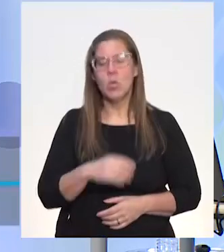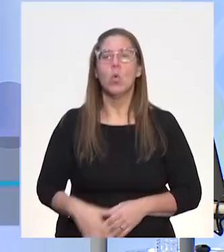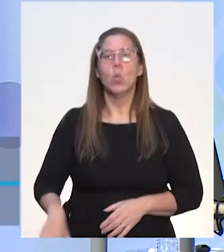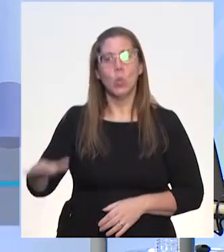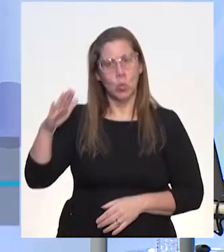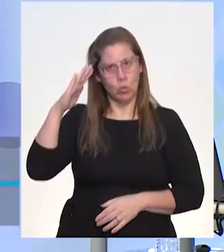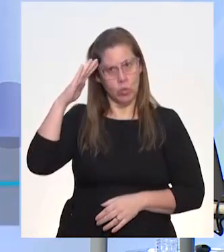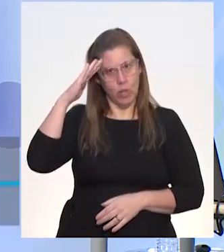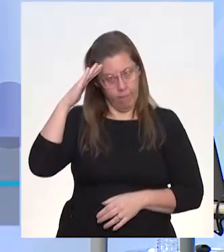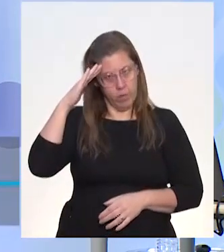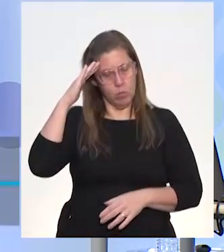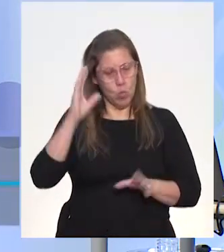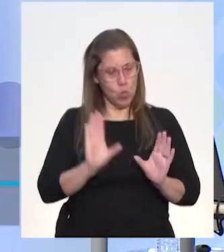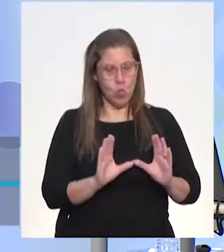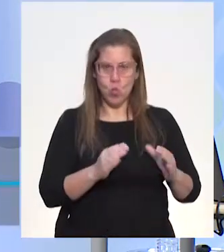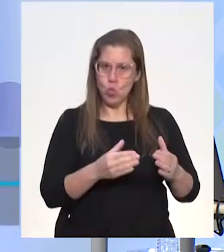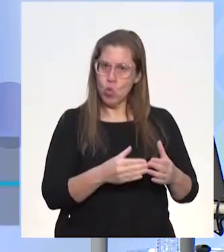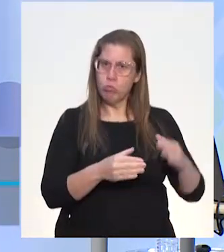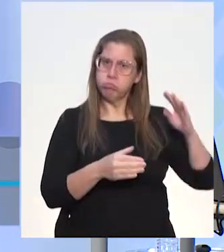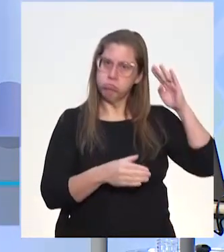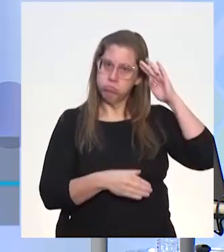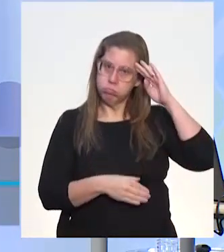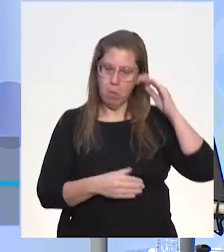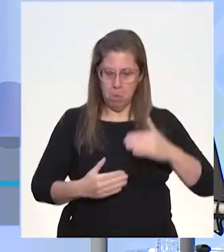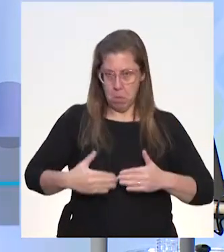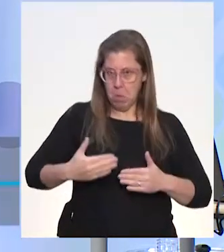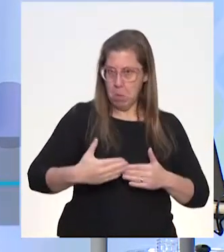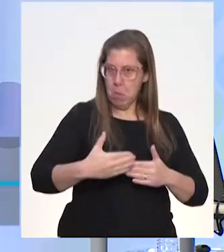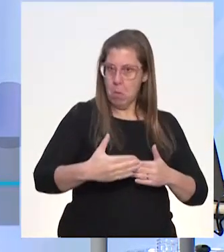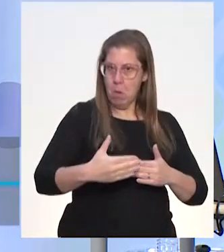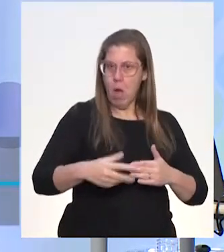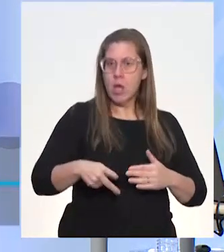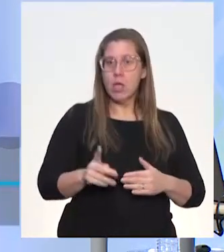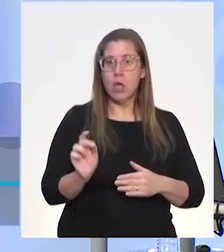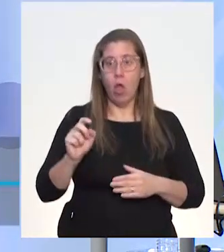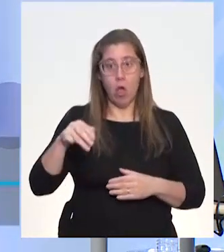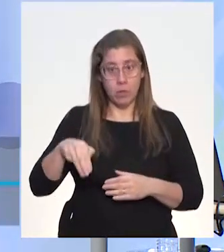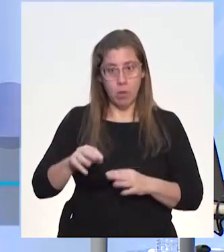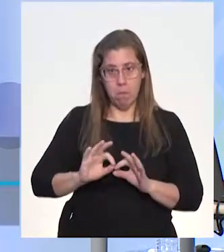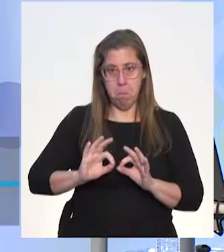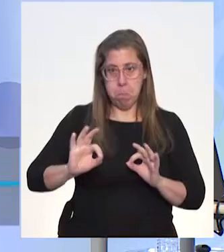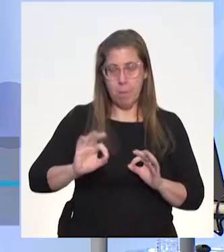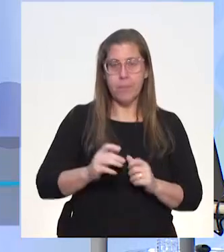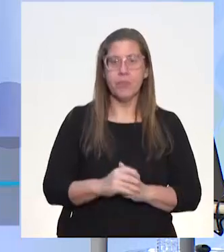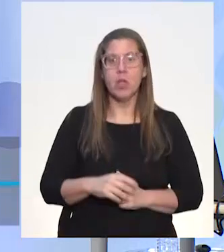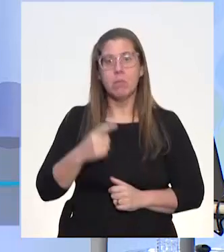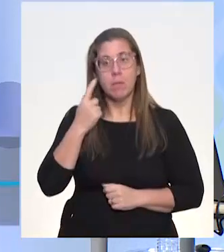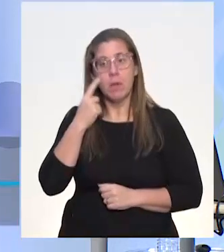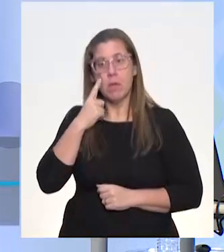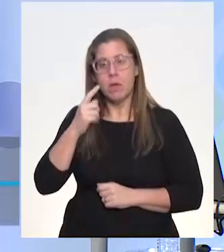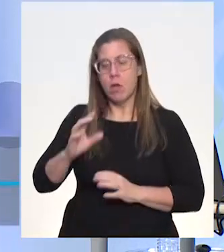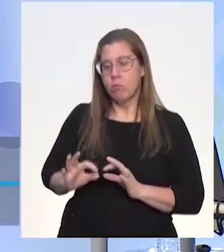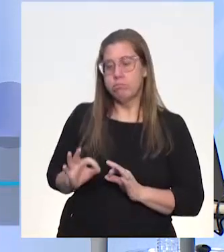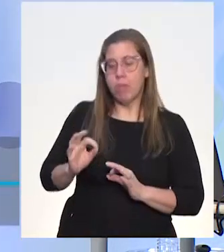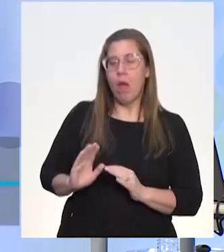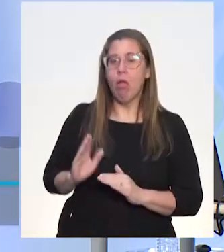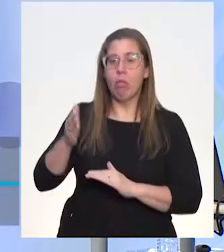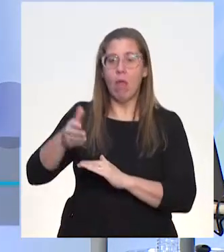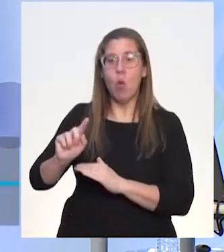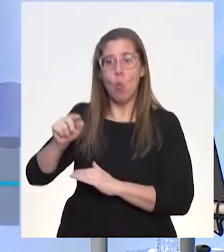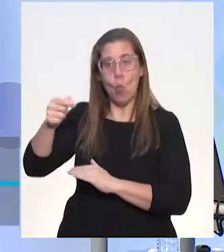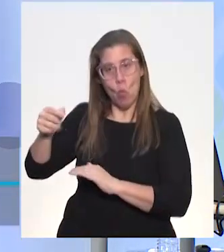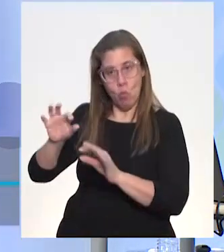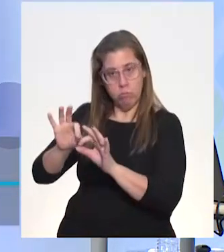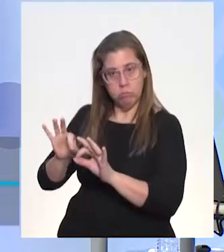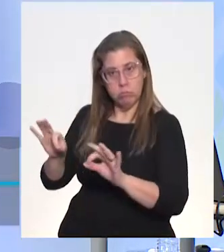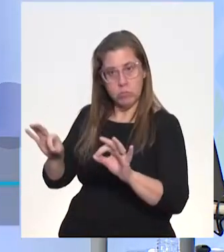para uma guarnição, para um regimento avançar poucos quilômetros, ele vai ter que tomar as trincheiras alheias, se